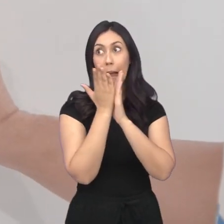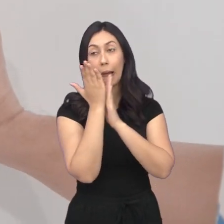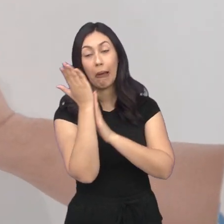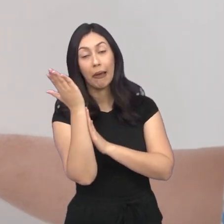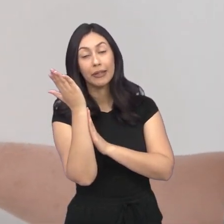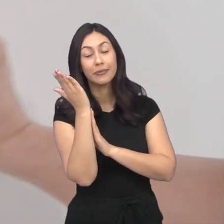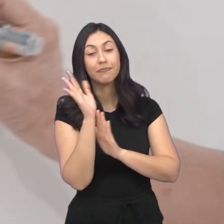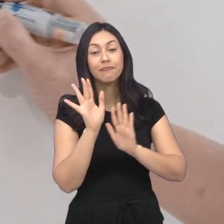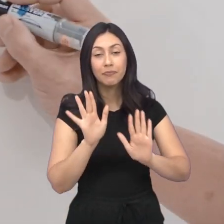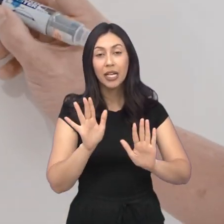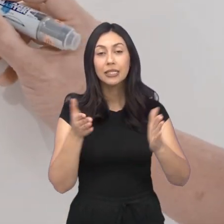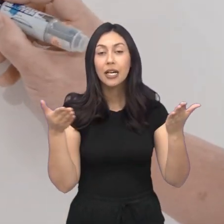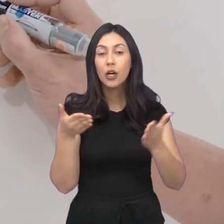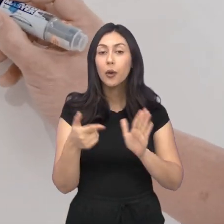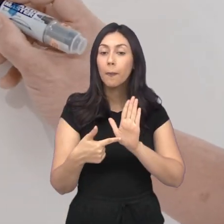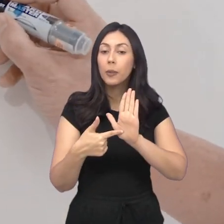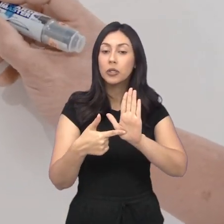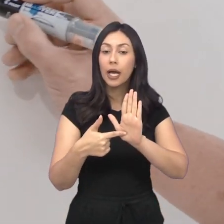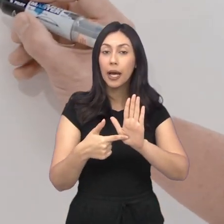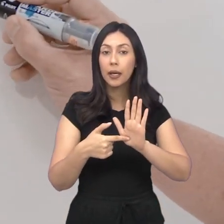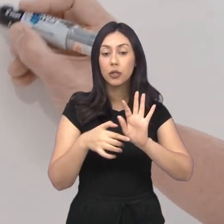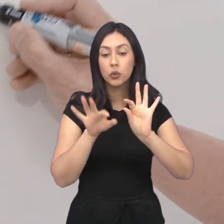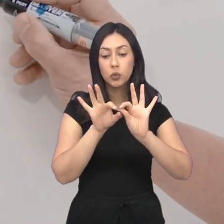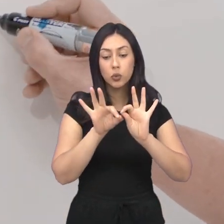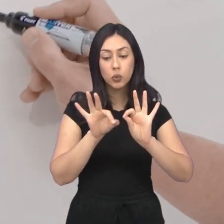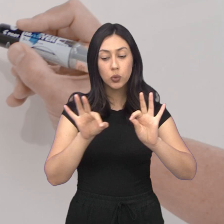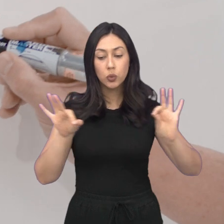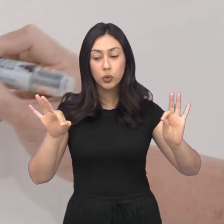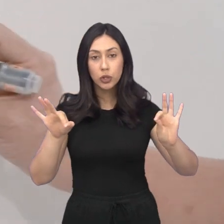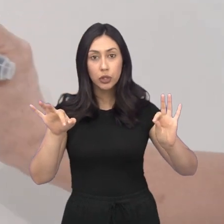Então vamos atribuir os valores de x aqui, ó.